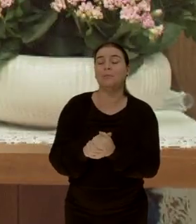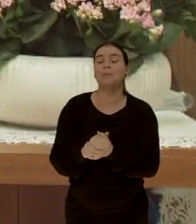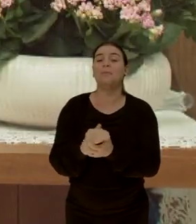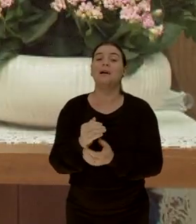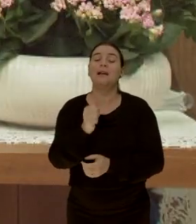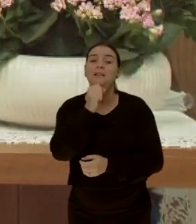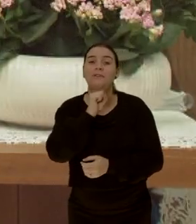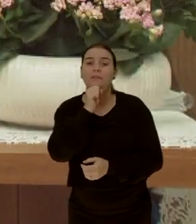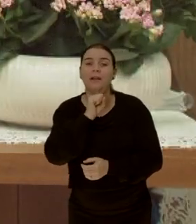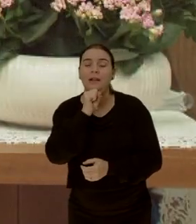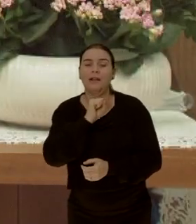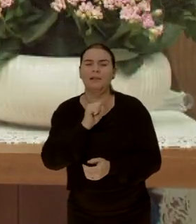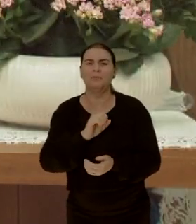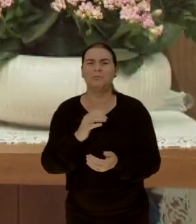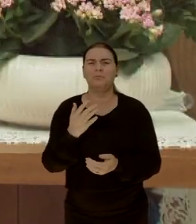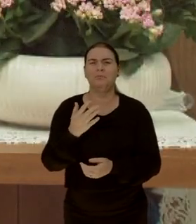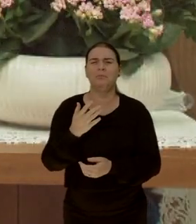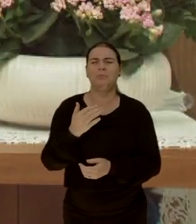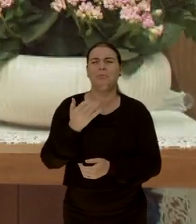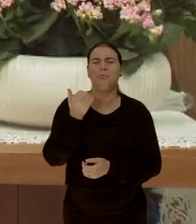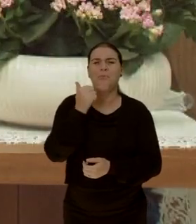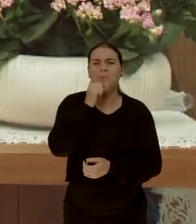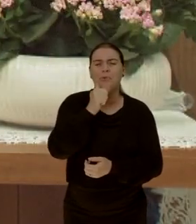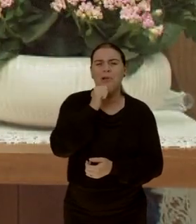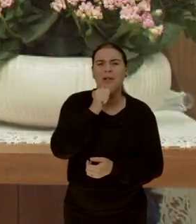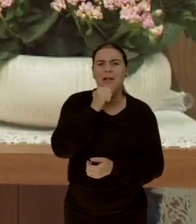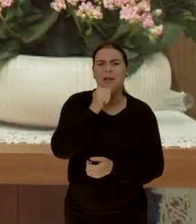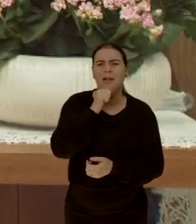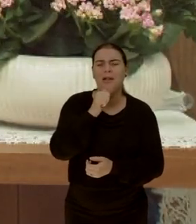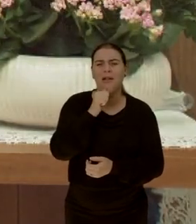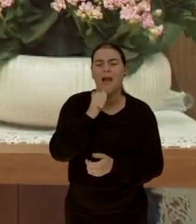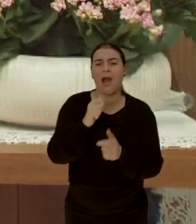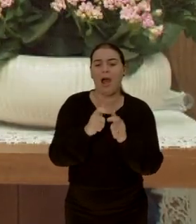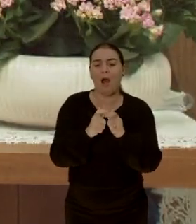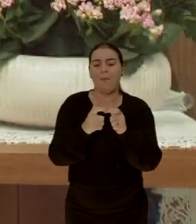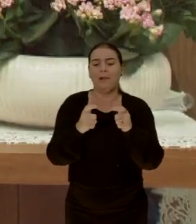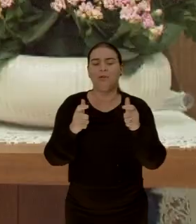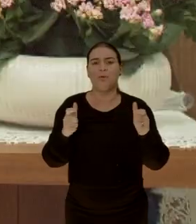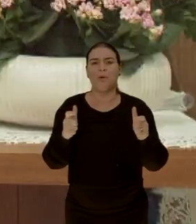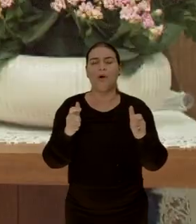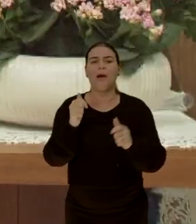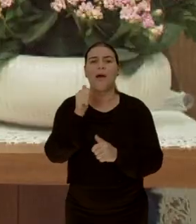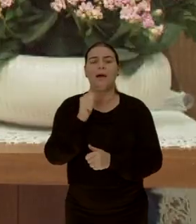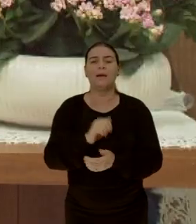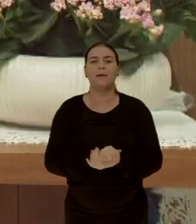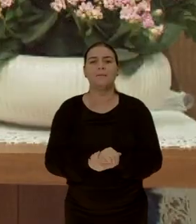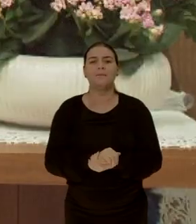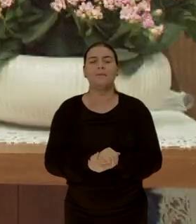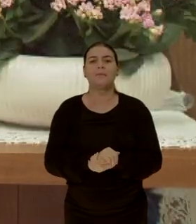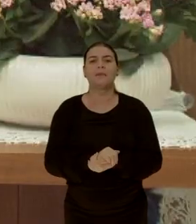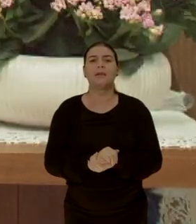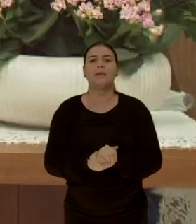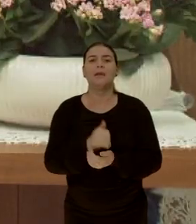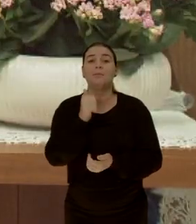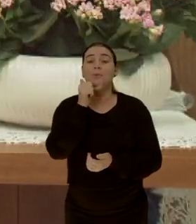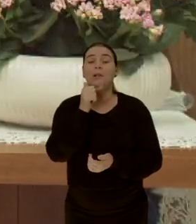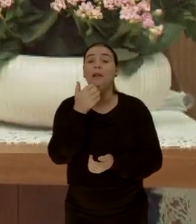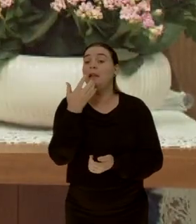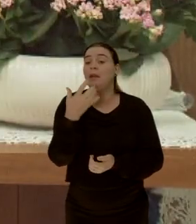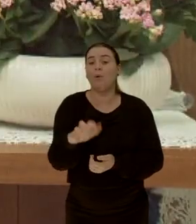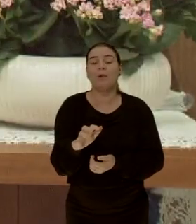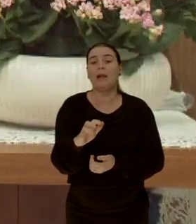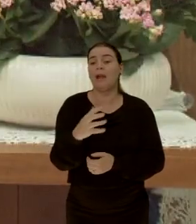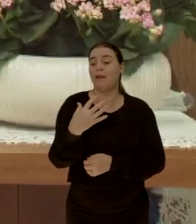né, até o número aumentou assustadoramente daquelas que não